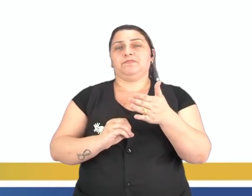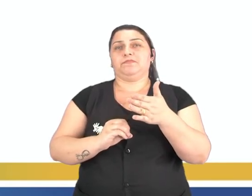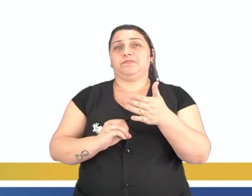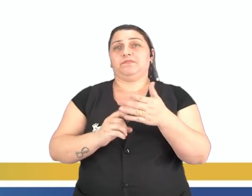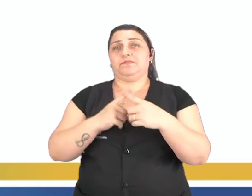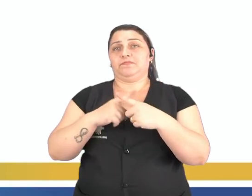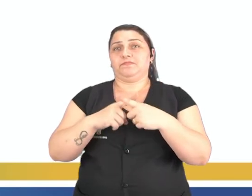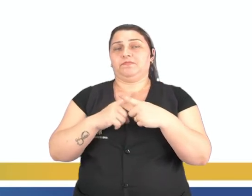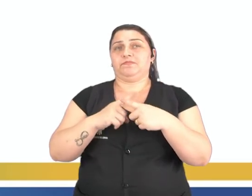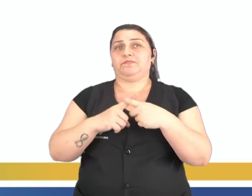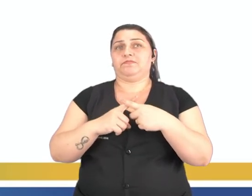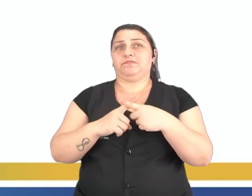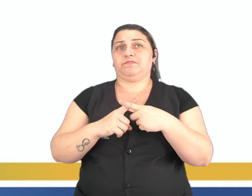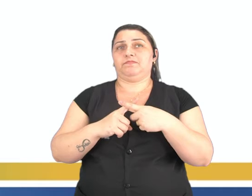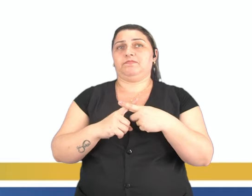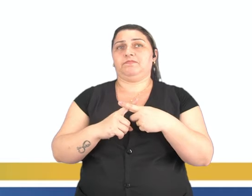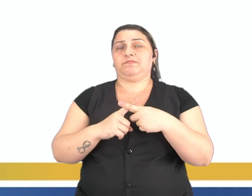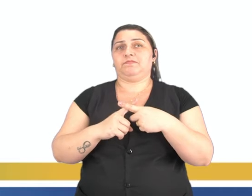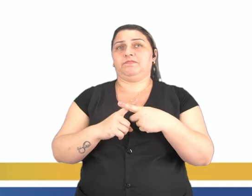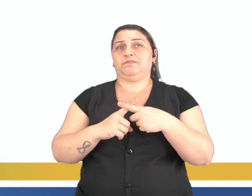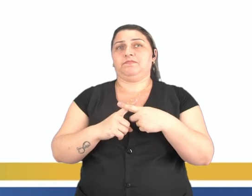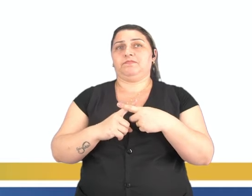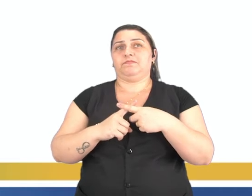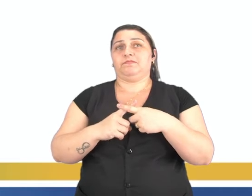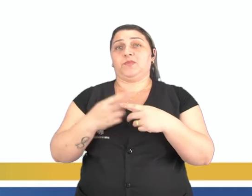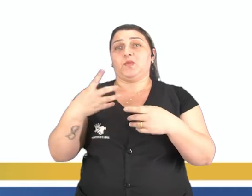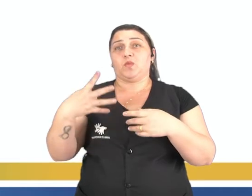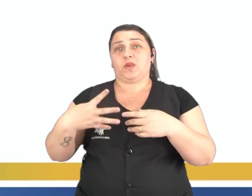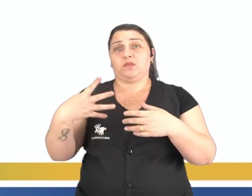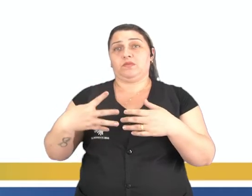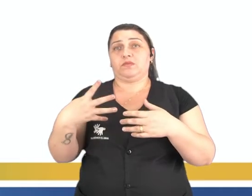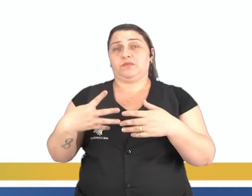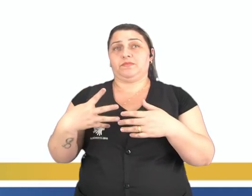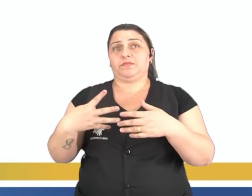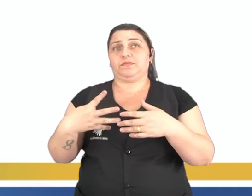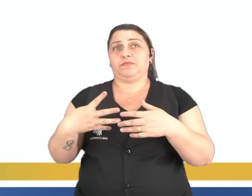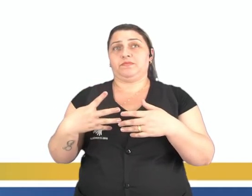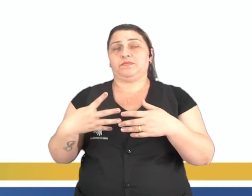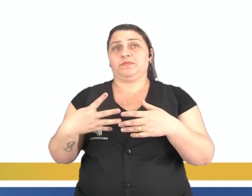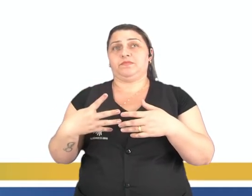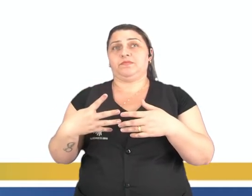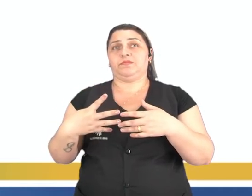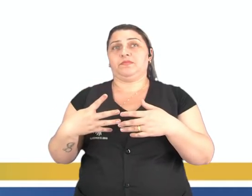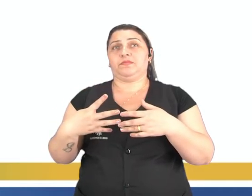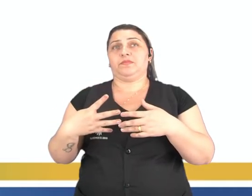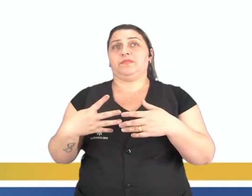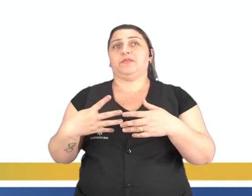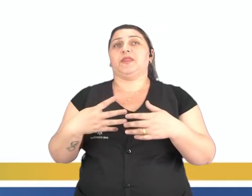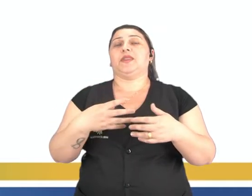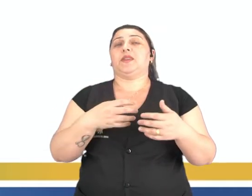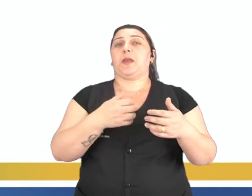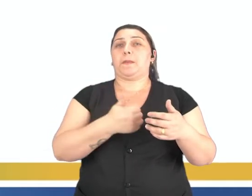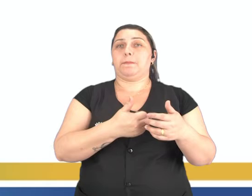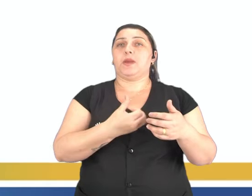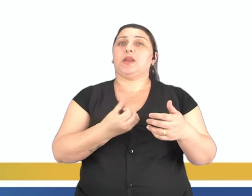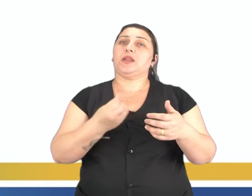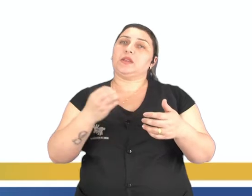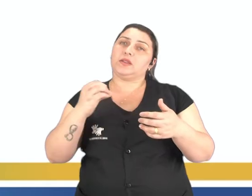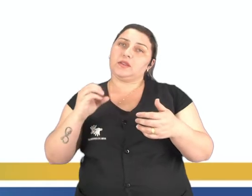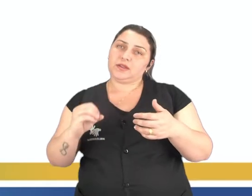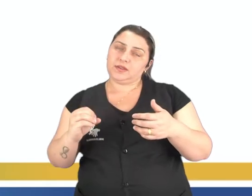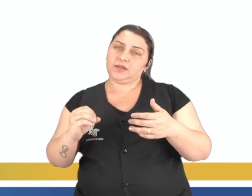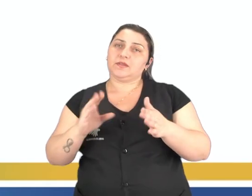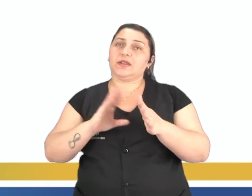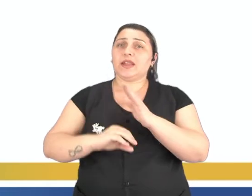que multiplicado por 400 dá 1.600, vai ser o quê? 4. 4 vezes 400 vai dar exatamente 1.600,